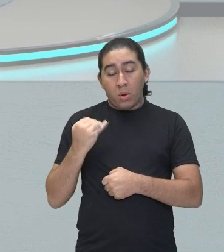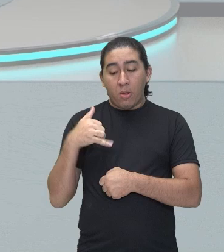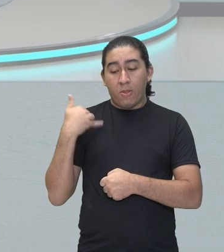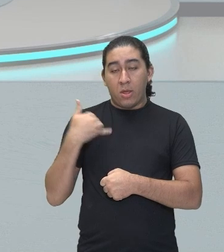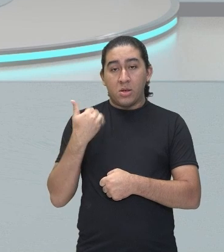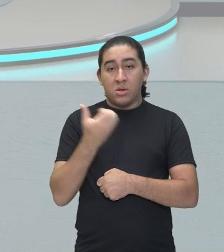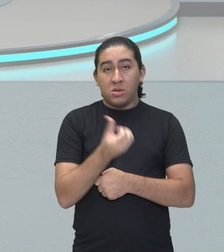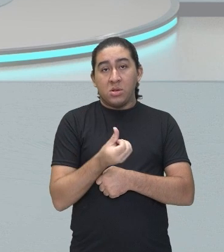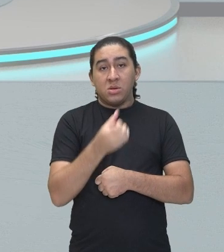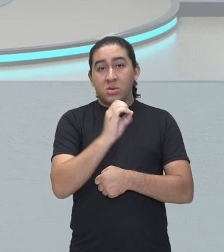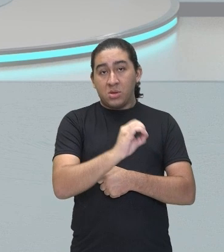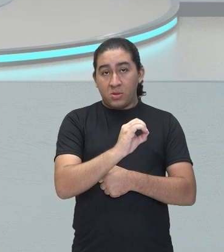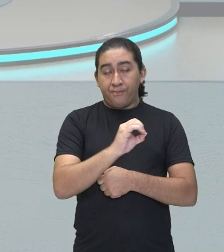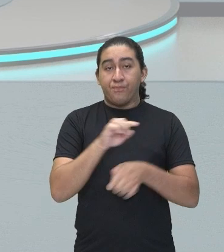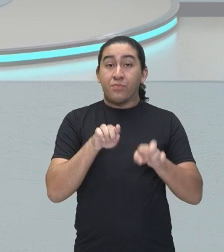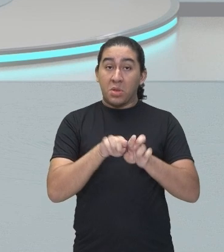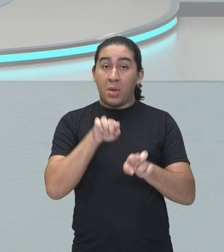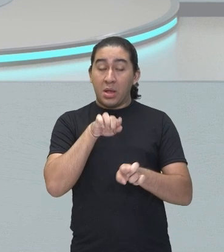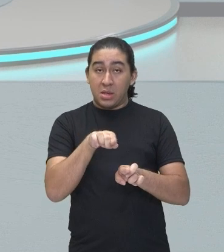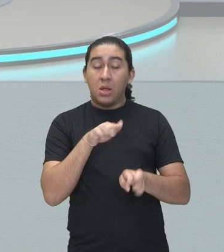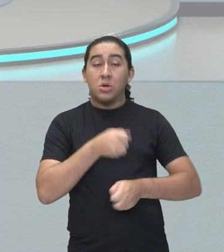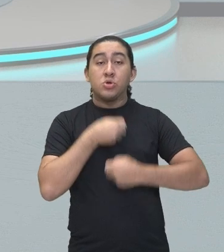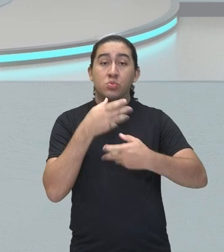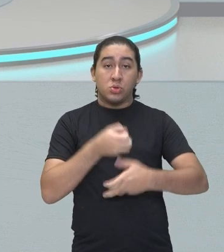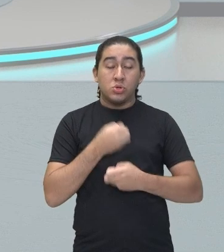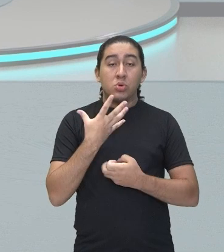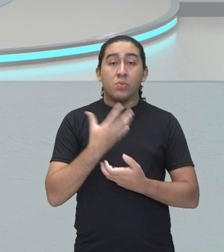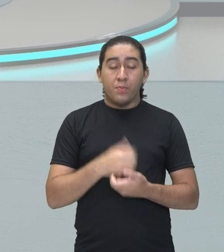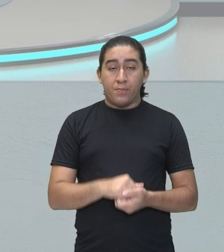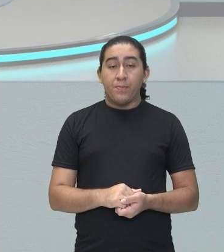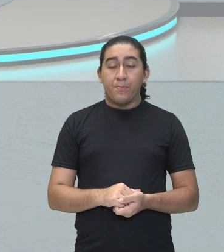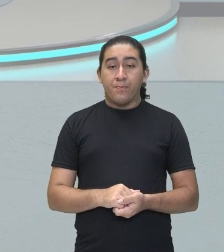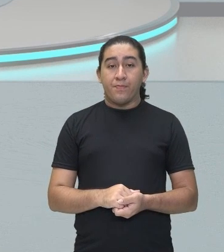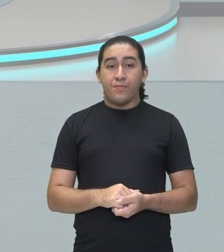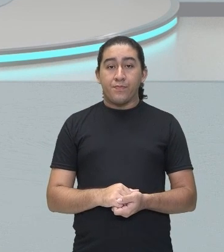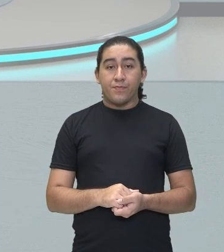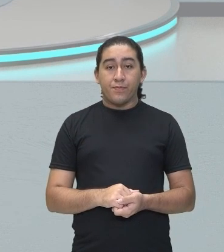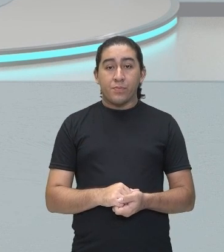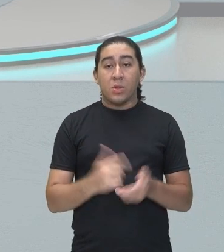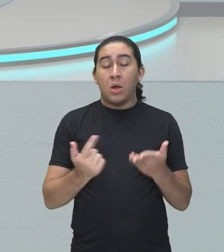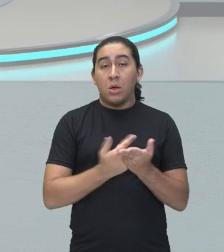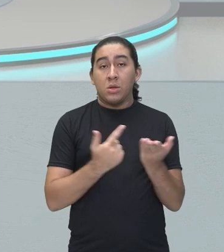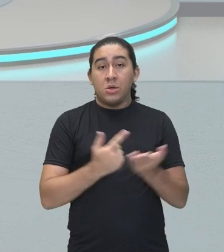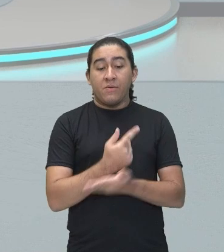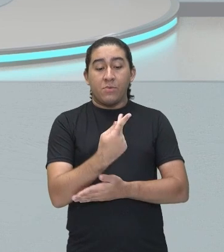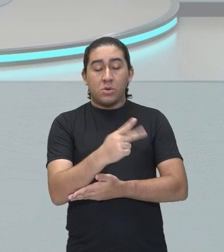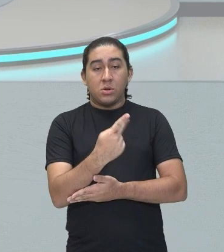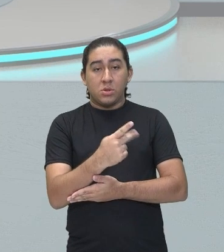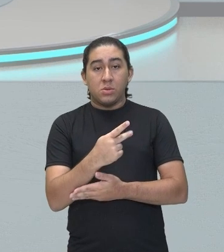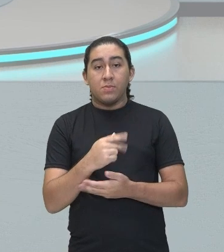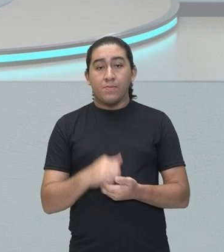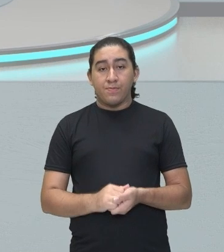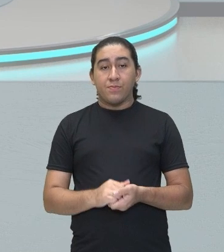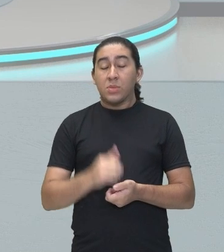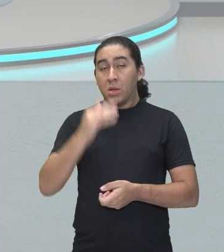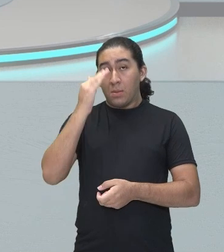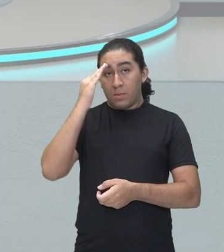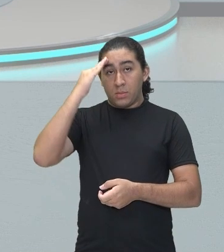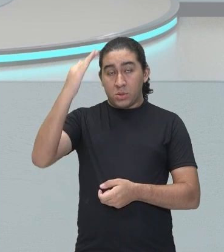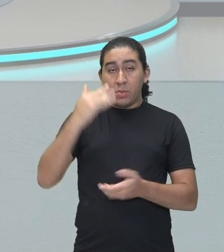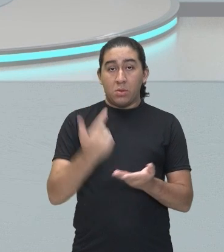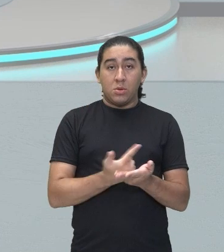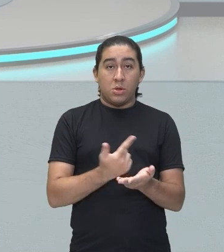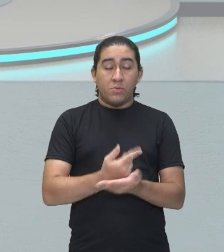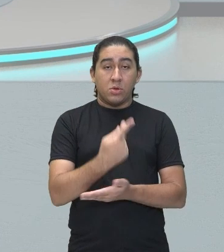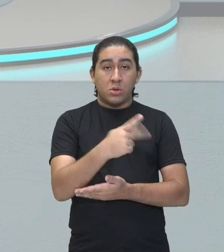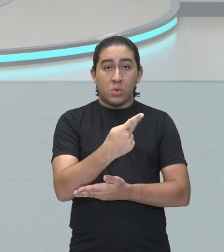pelas coisas que ele acreditava que ele queria, né? As obras de Cláudio Manuel da Costa. As principais obras de